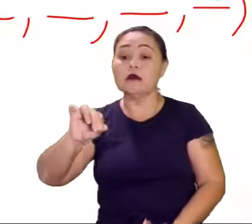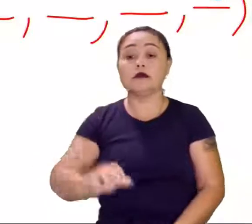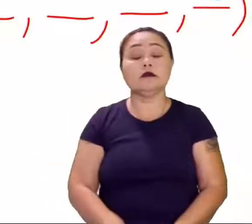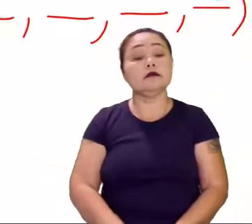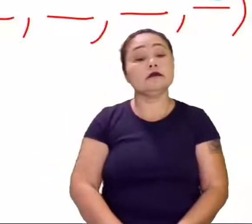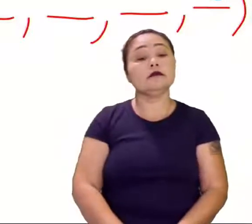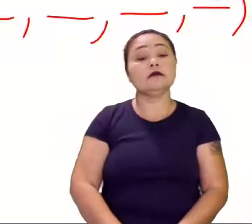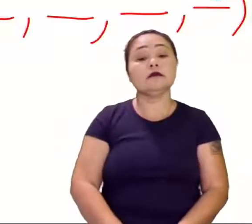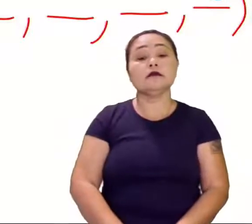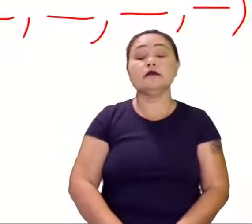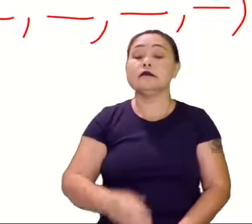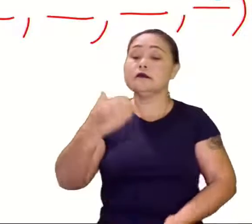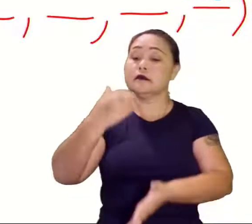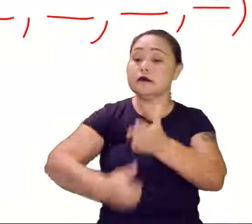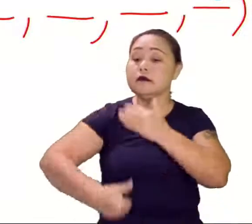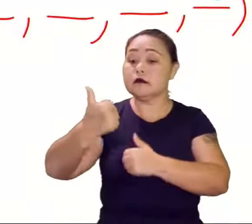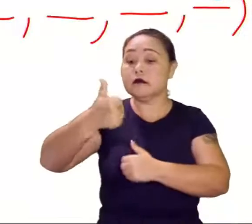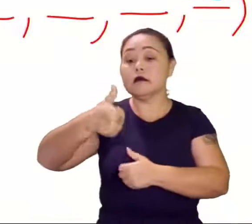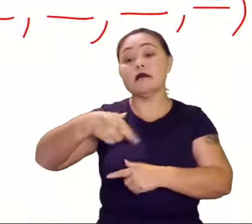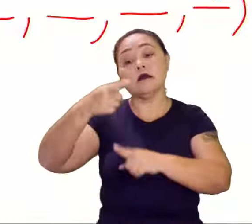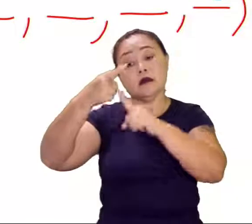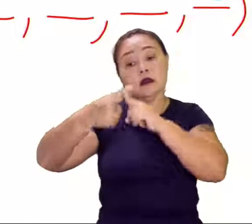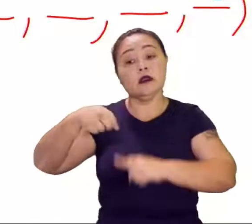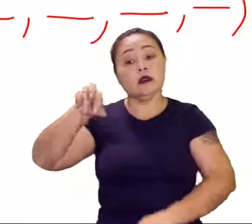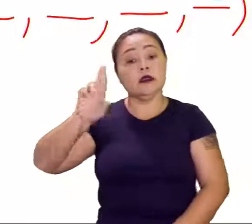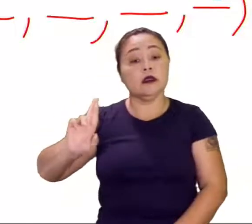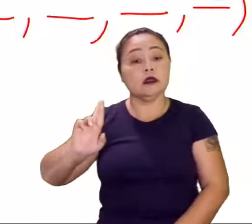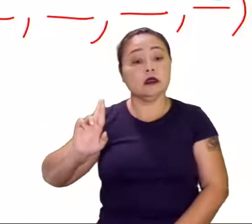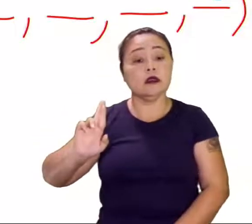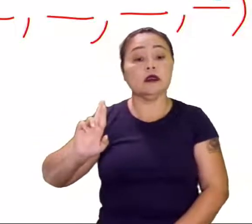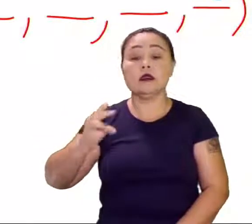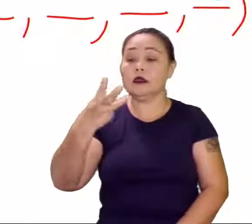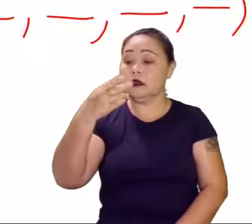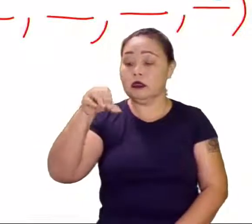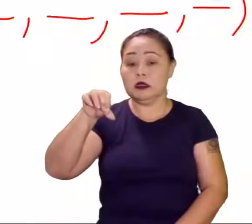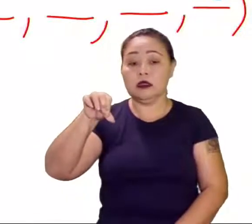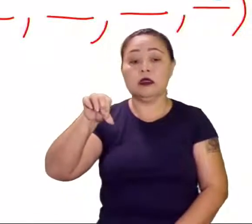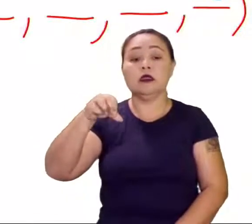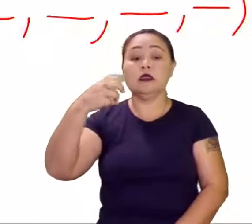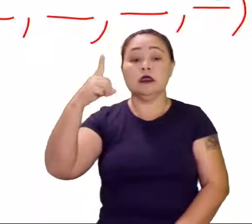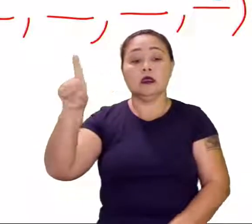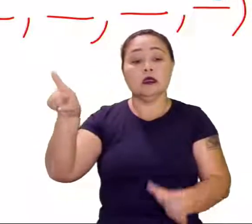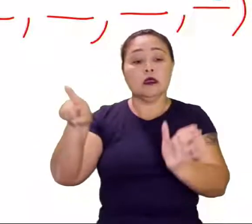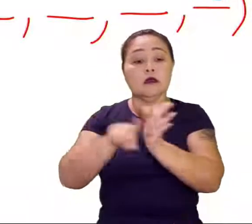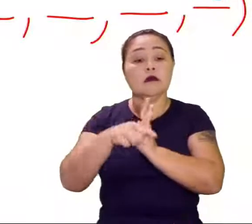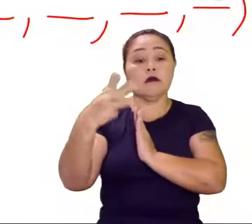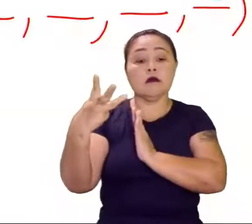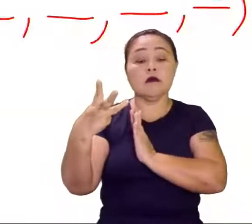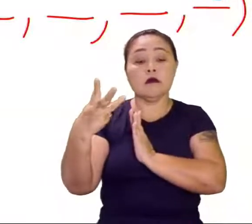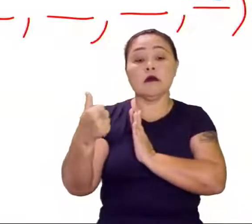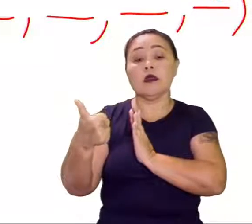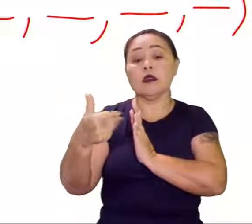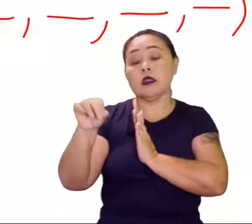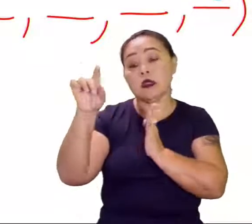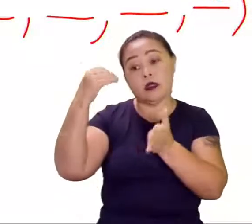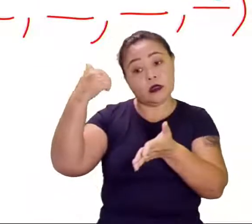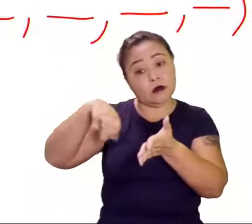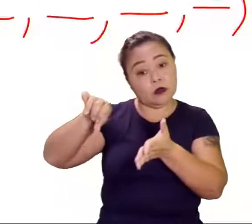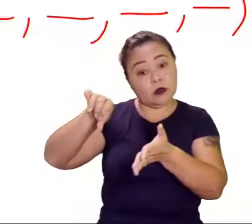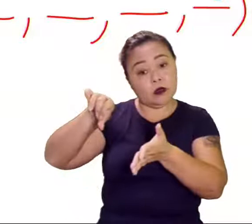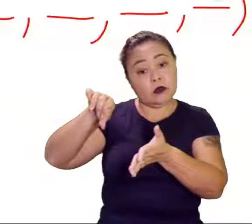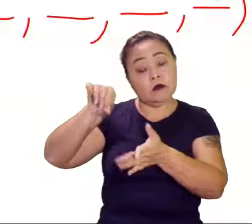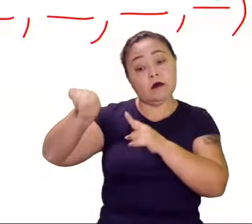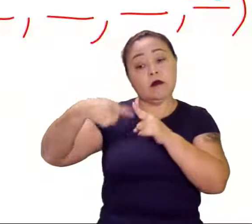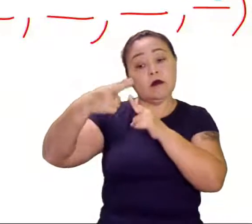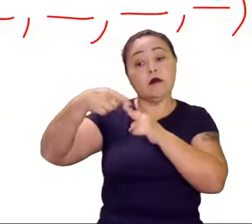né? Menos 1 vezes a razão. 39 menos 3 vai ser igual a quem? 10 menos 1? 9.